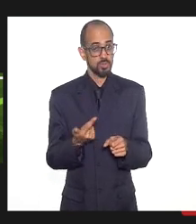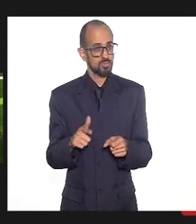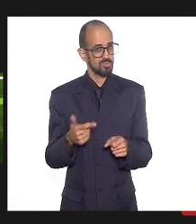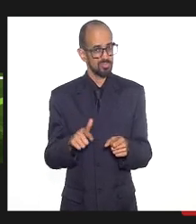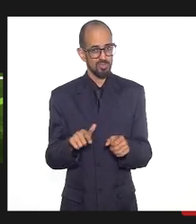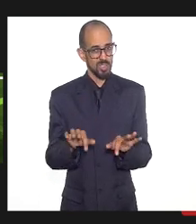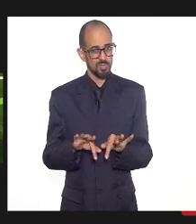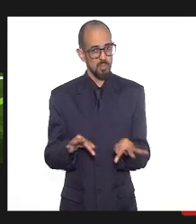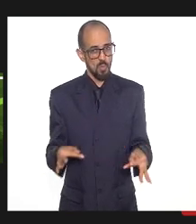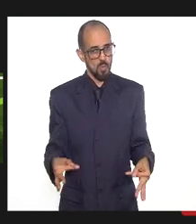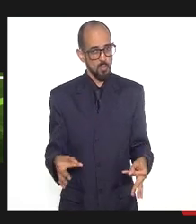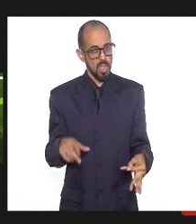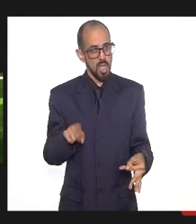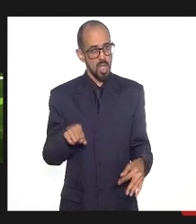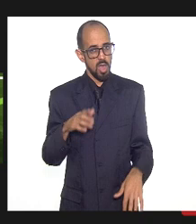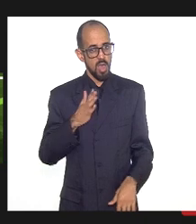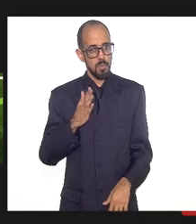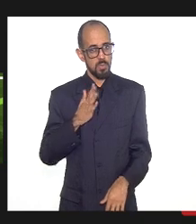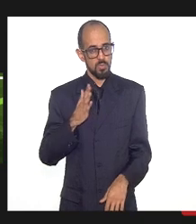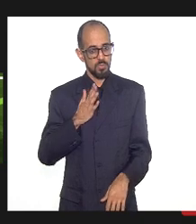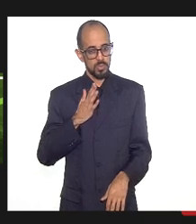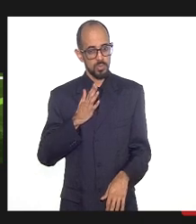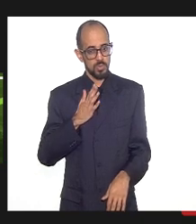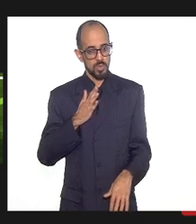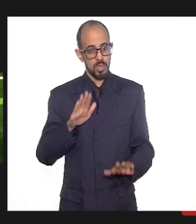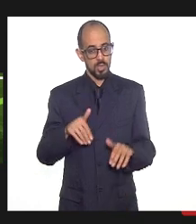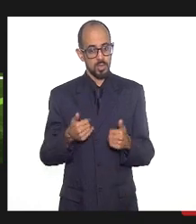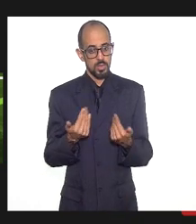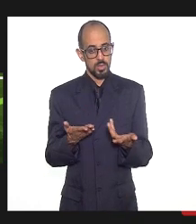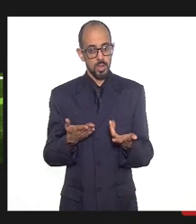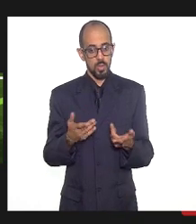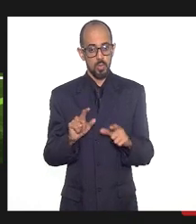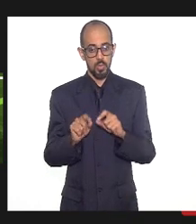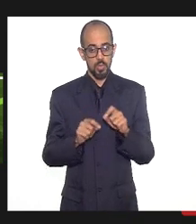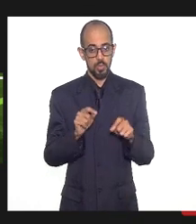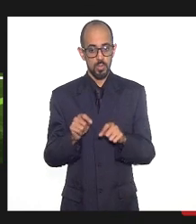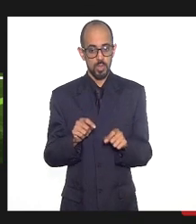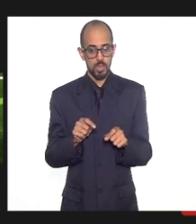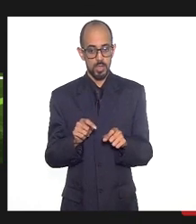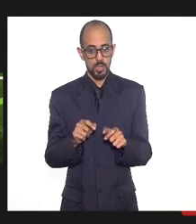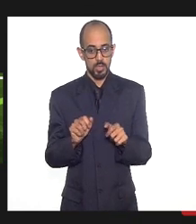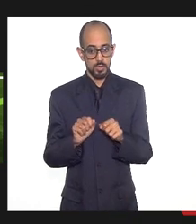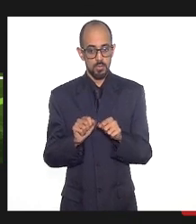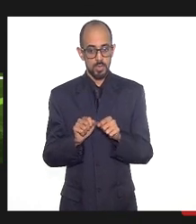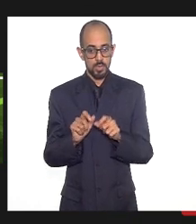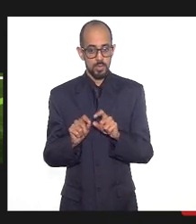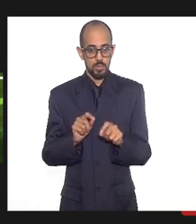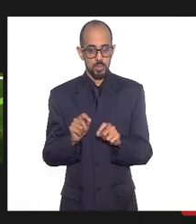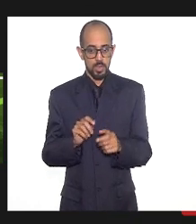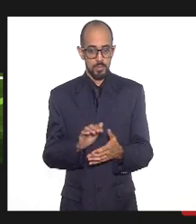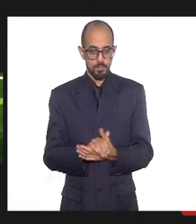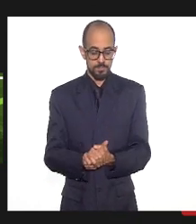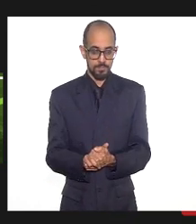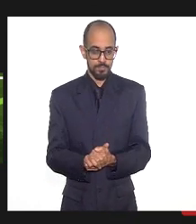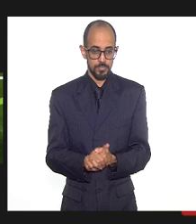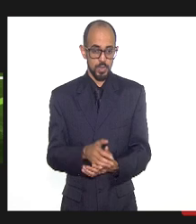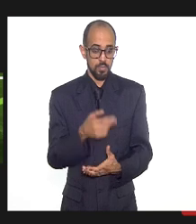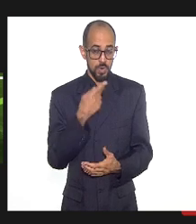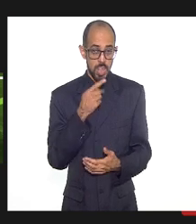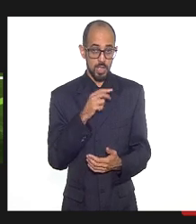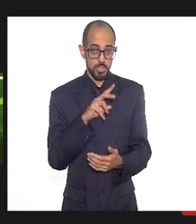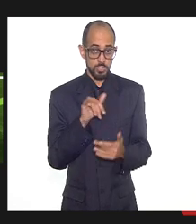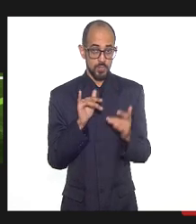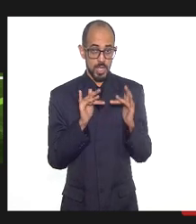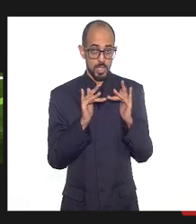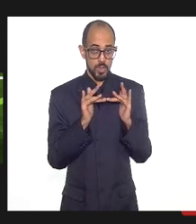são bem ricos, né? Então, mas assim, a gente então eu falei para eles, né, que a gente vai entrar em